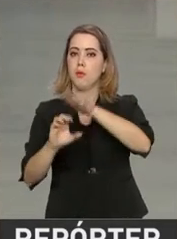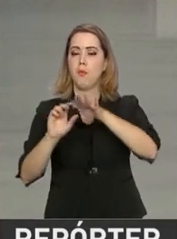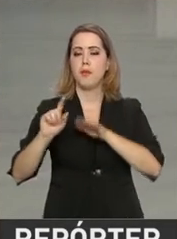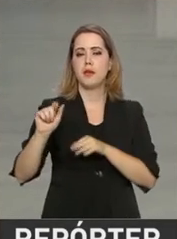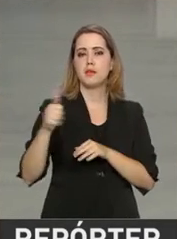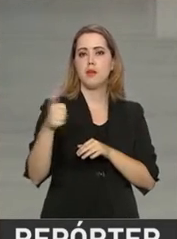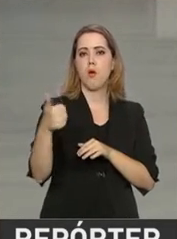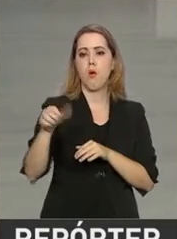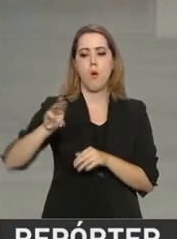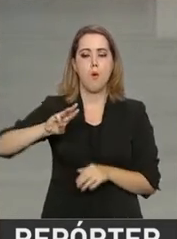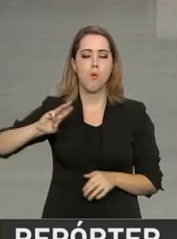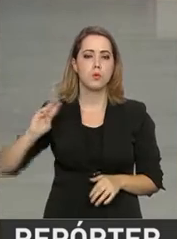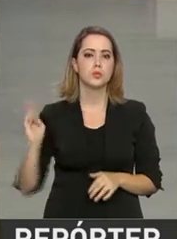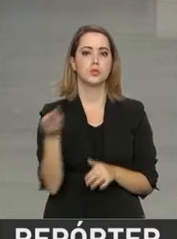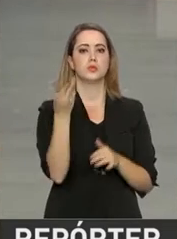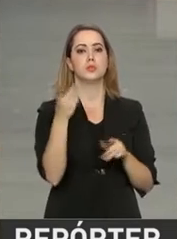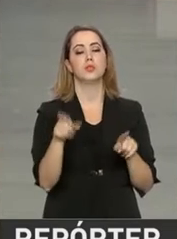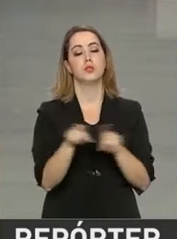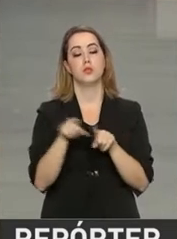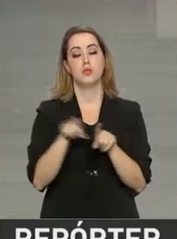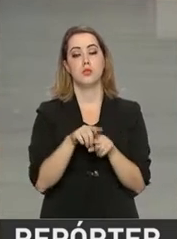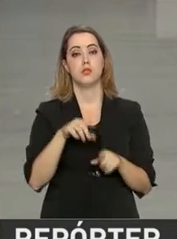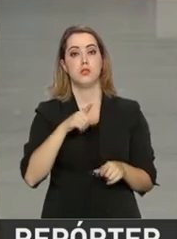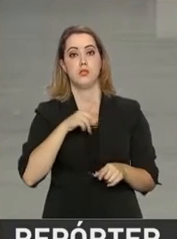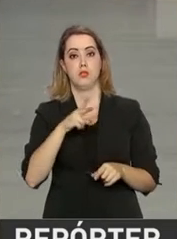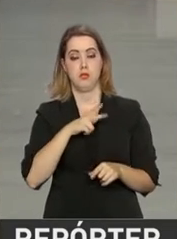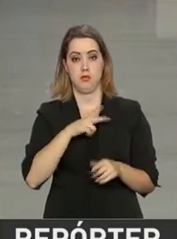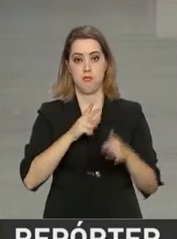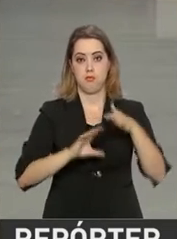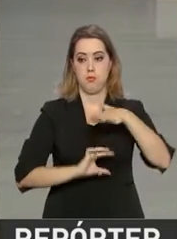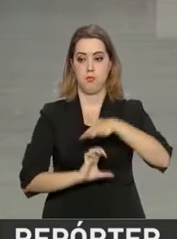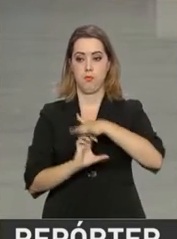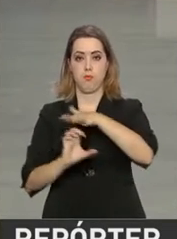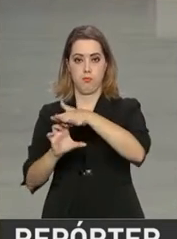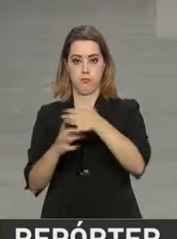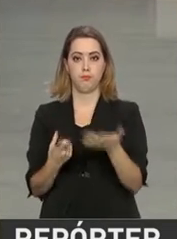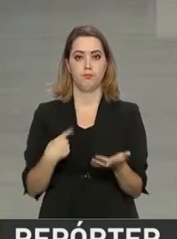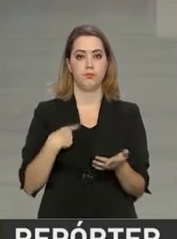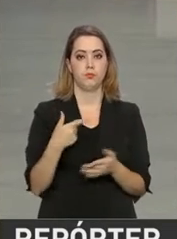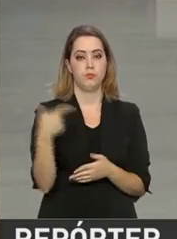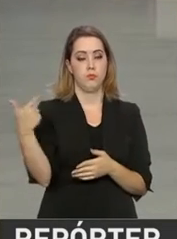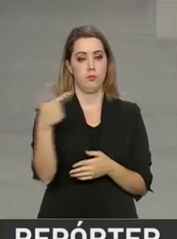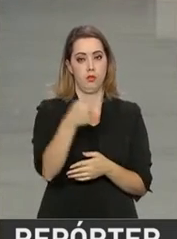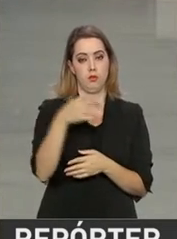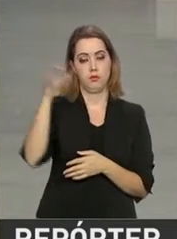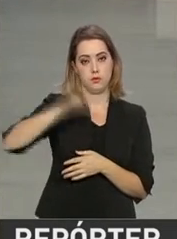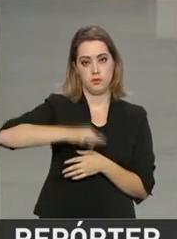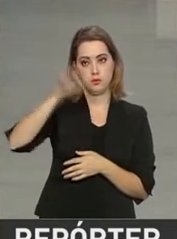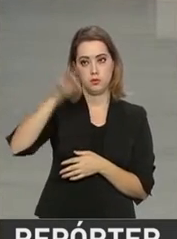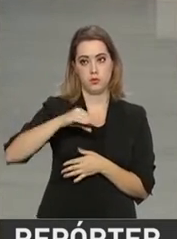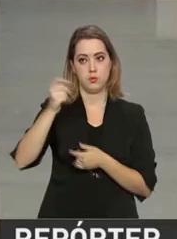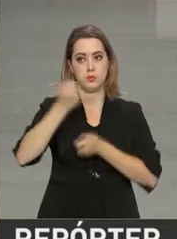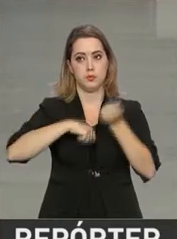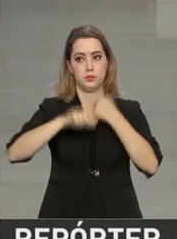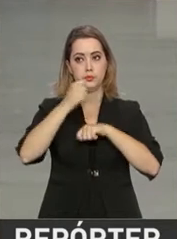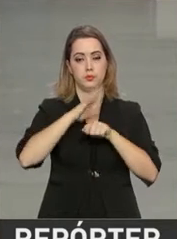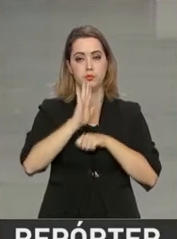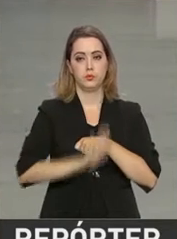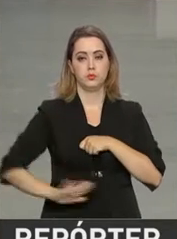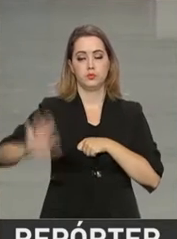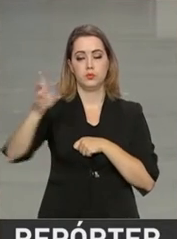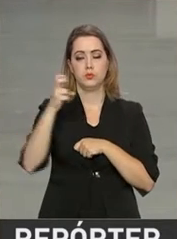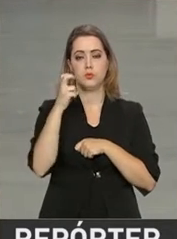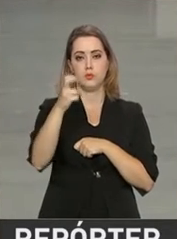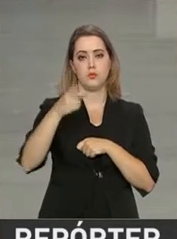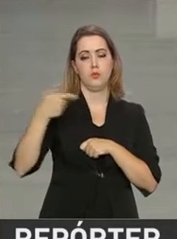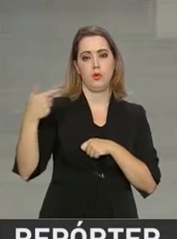além de microempreendedores individuais o setor responde por 27% da economia nacional e por 52%